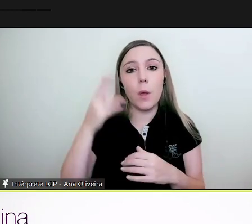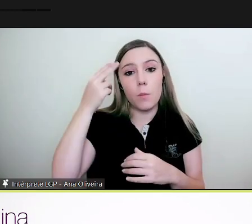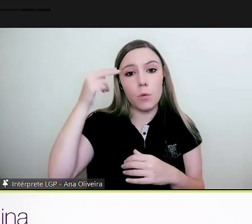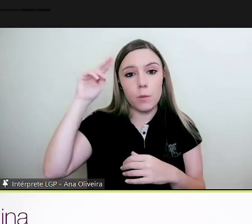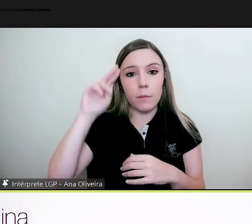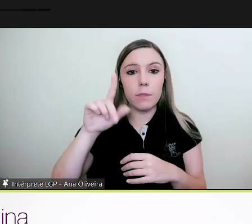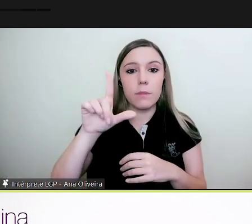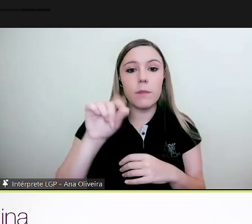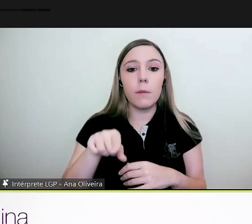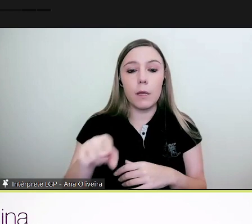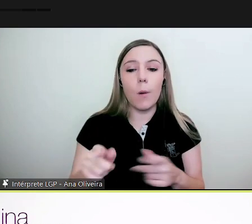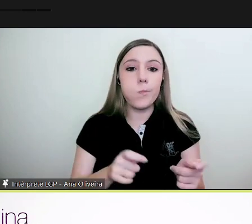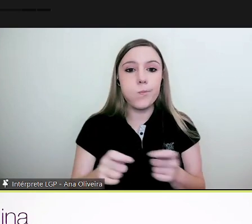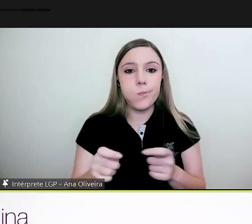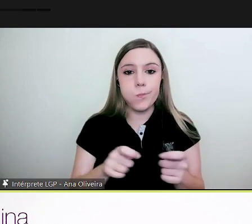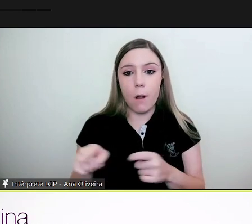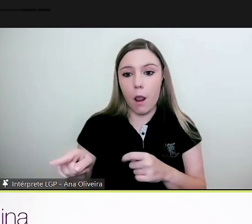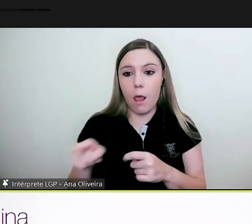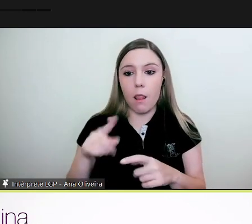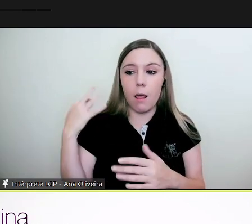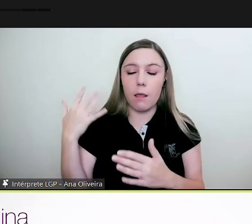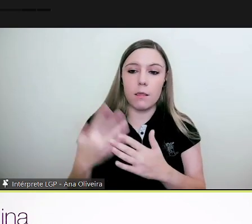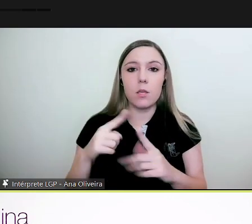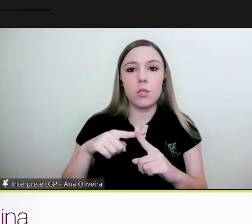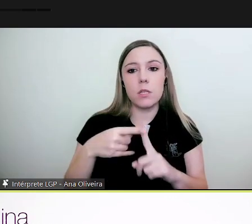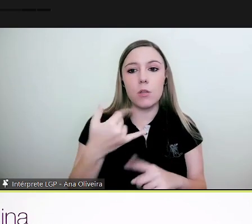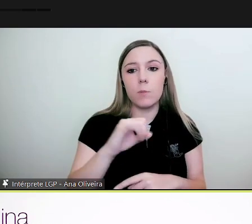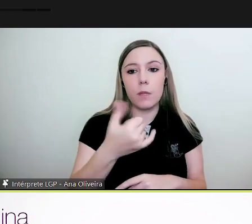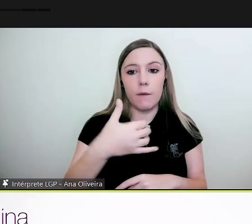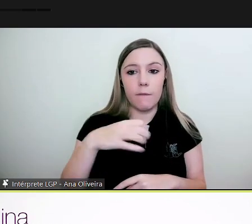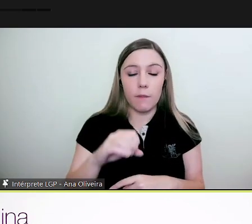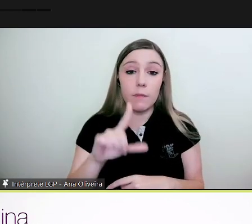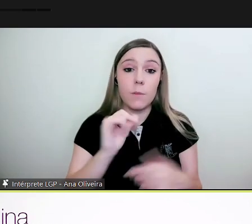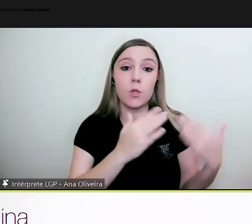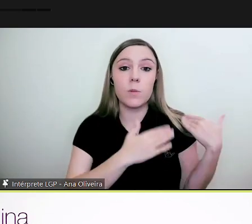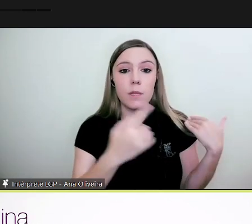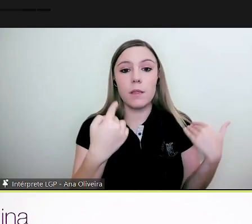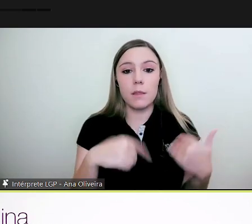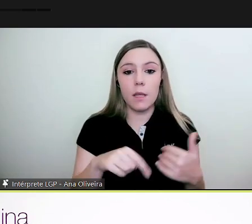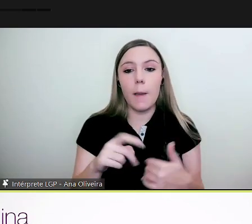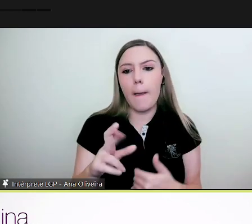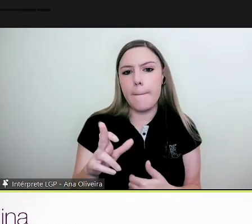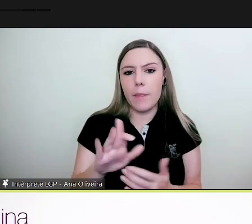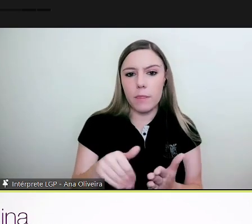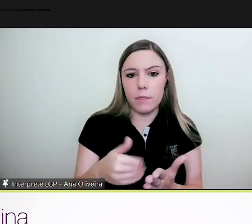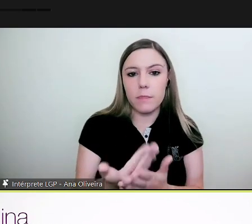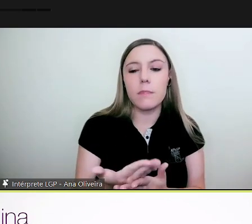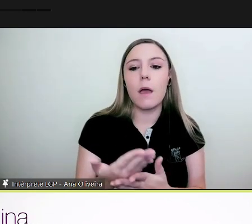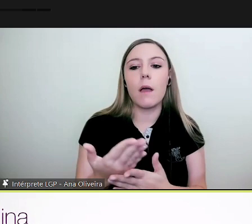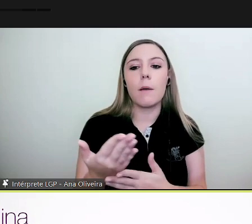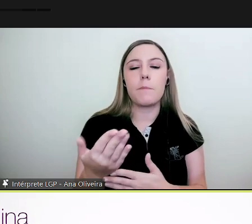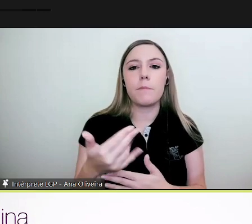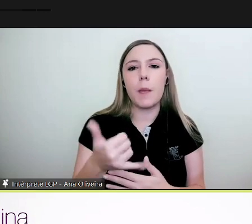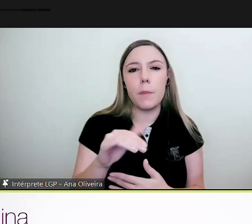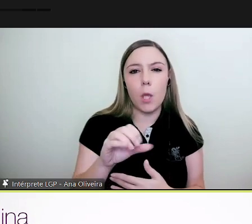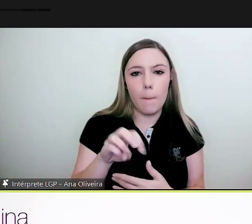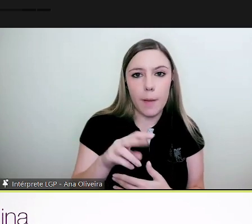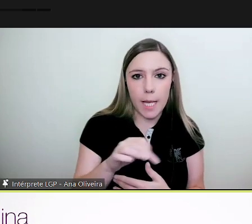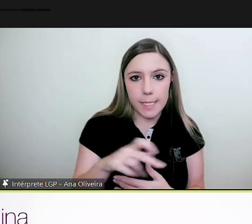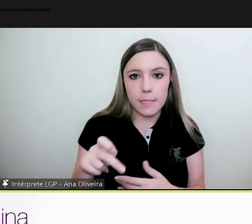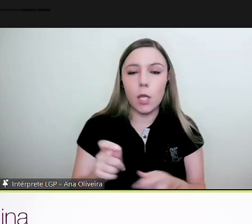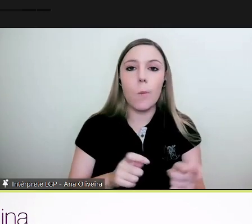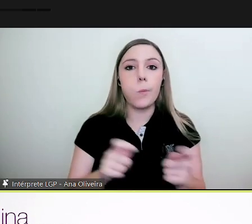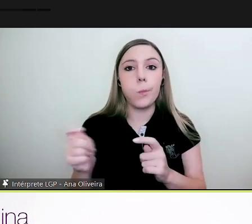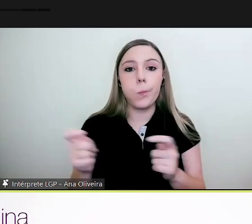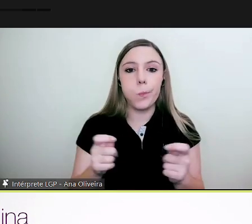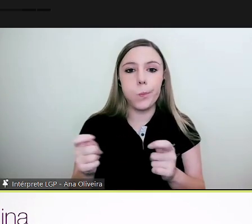da sociedade desde 2020 e tem a seu cargo a responsabilidade do abastecimento de madeira, biomassa, gestão florestal do